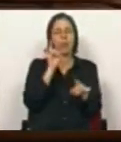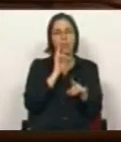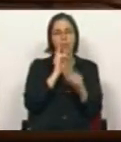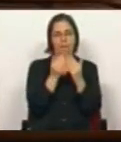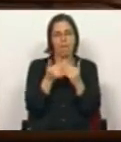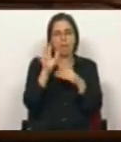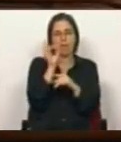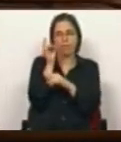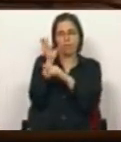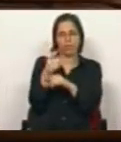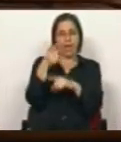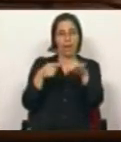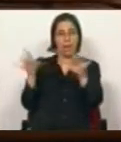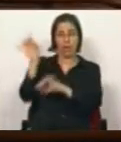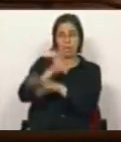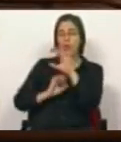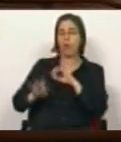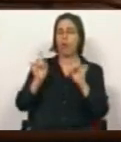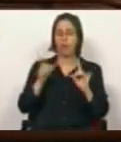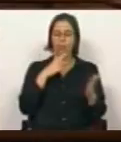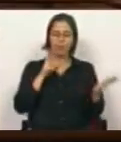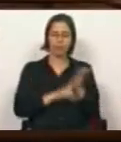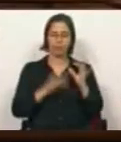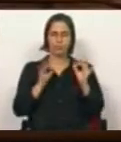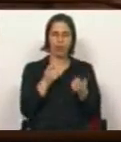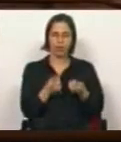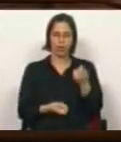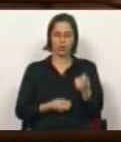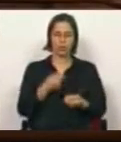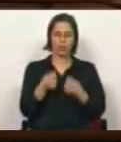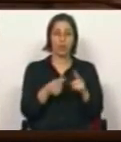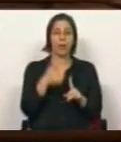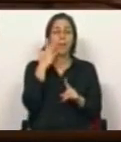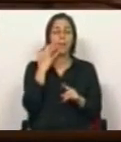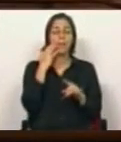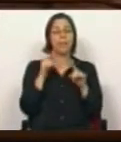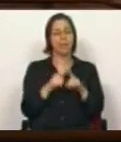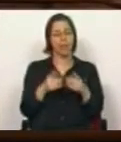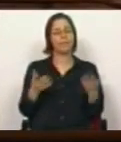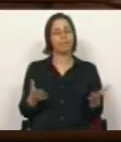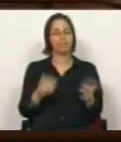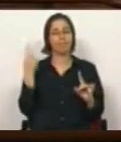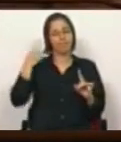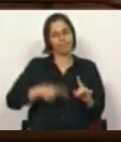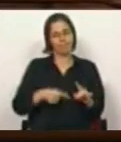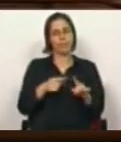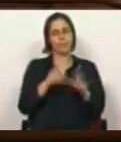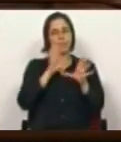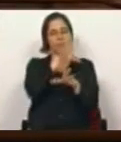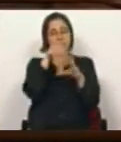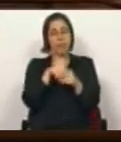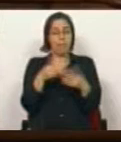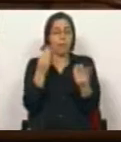valor superior à média europeia. De facto, aos poucos, o uso do plástico acabou por se impor e fazer